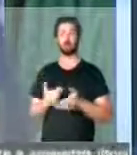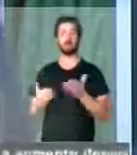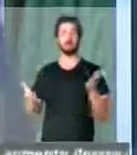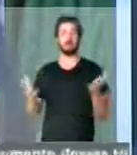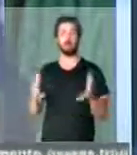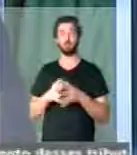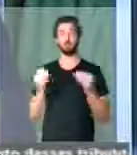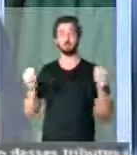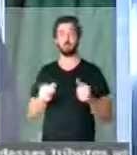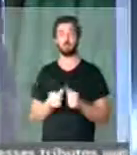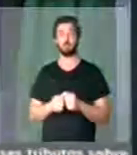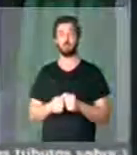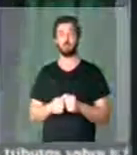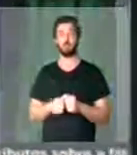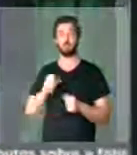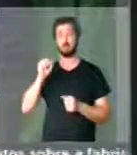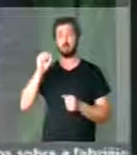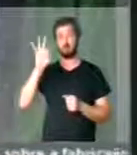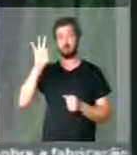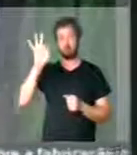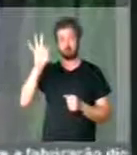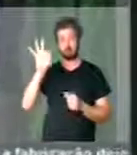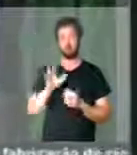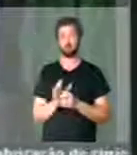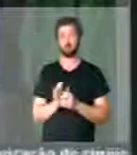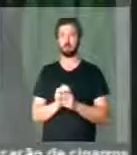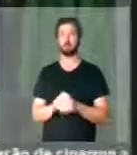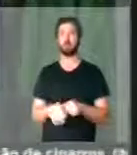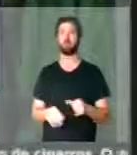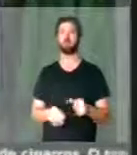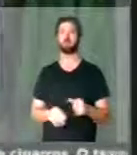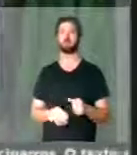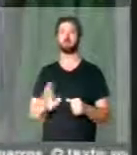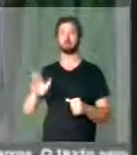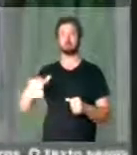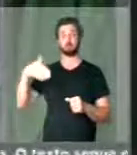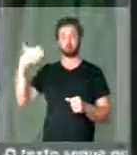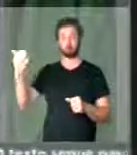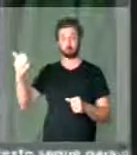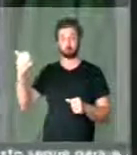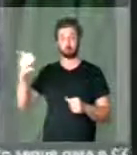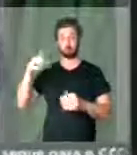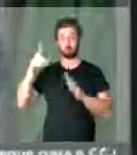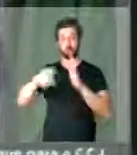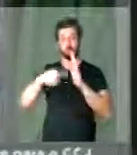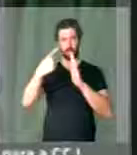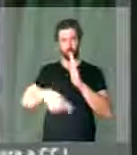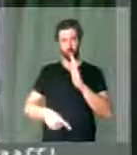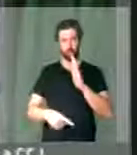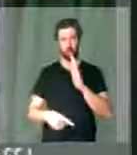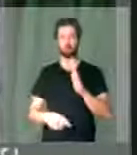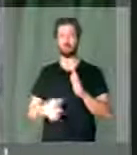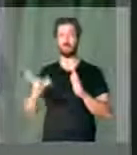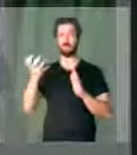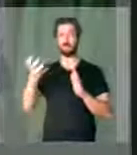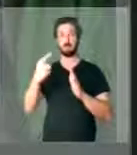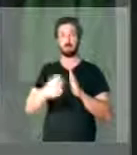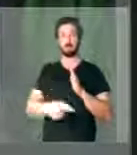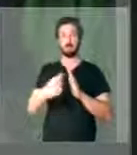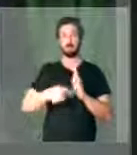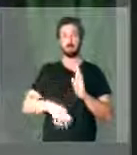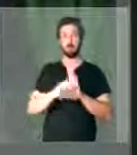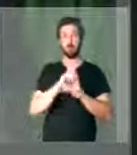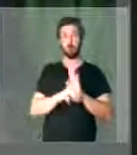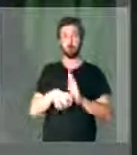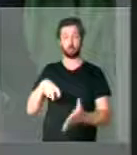perdida o supremo tribunal federal quando revoga ou pretende revogar o